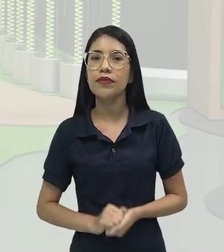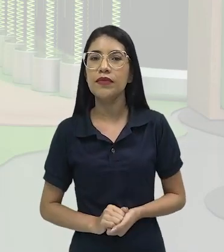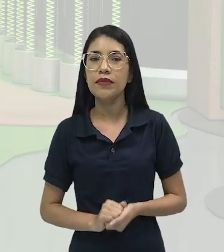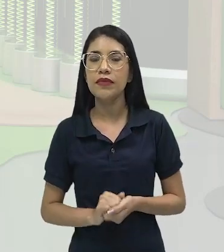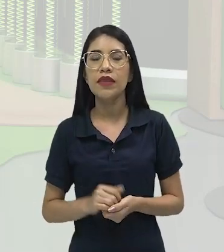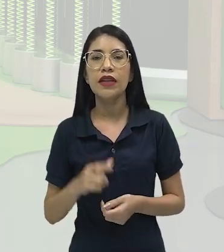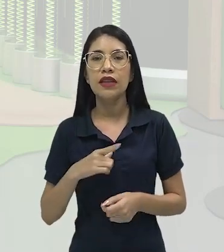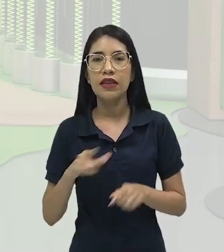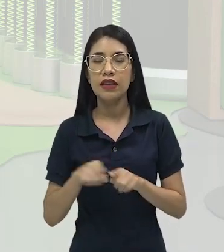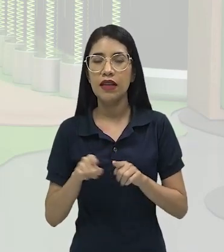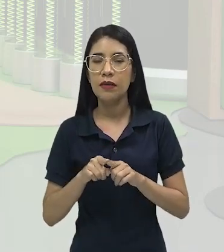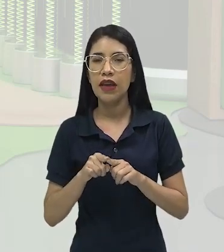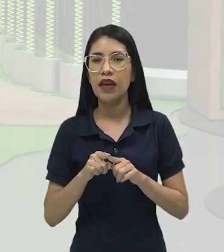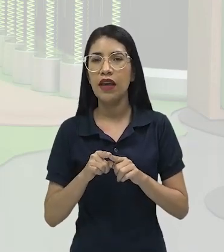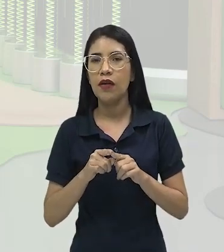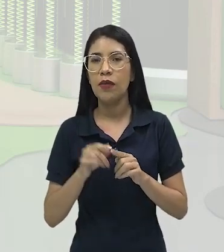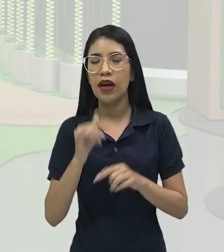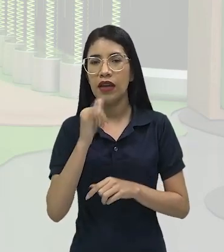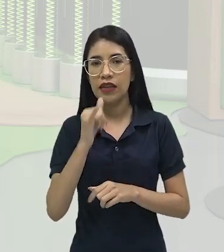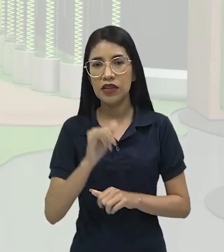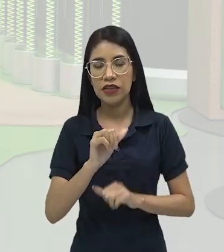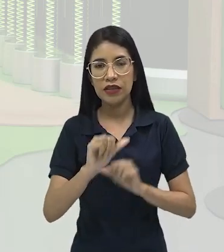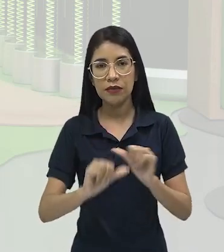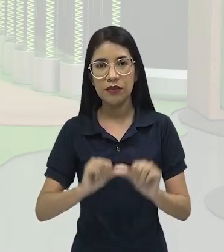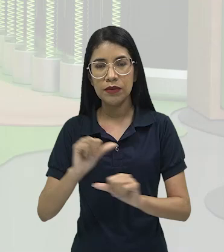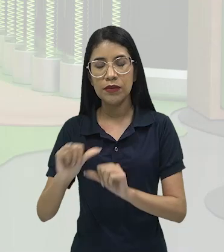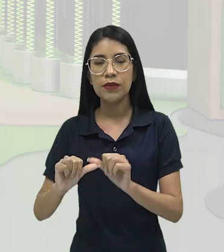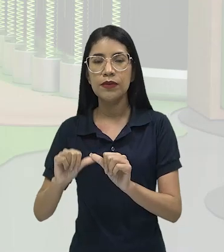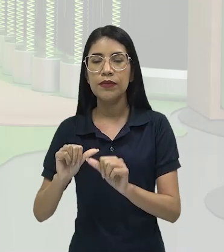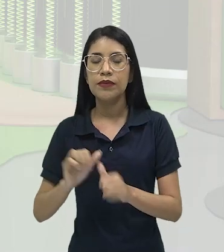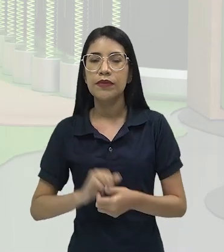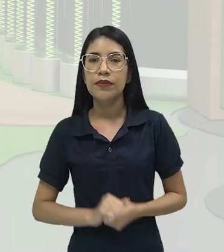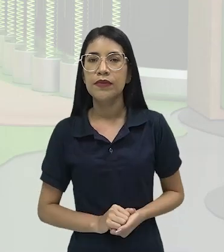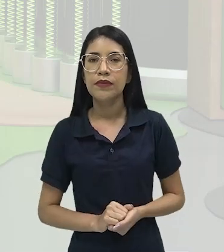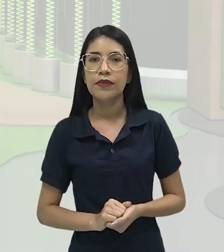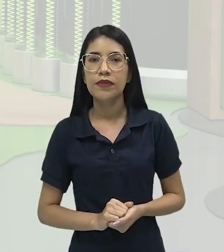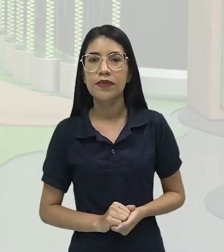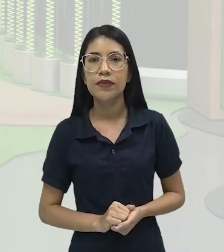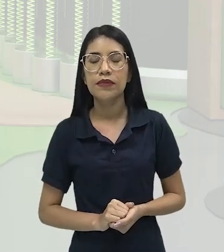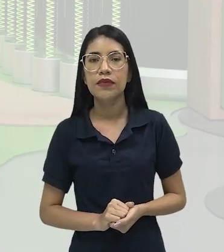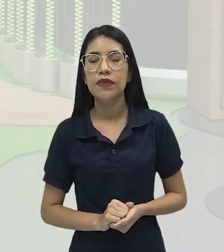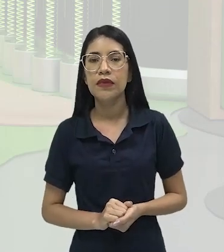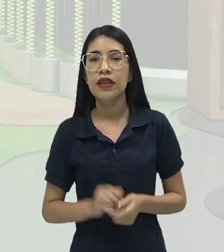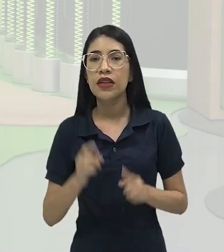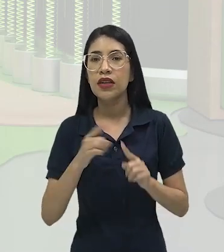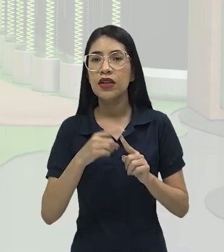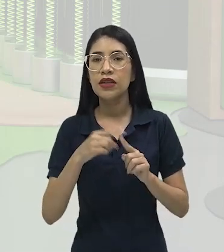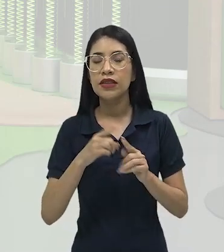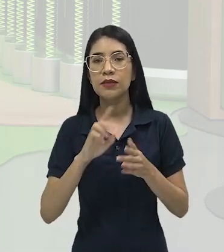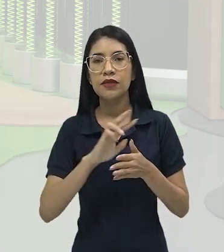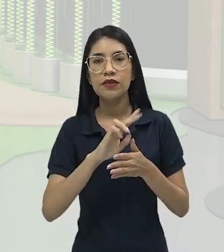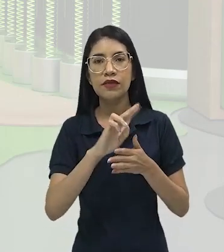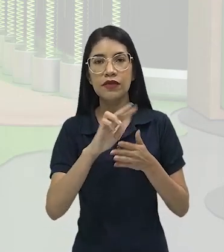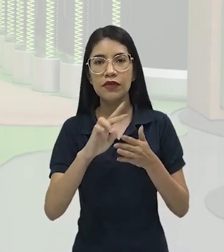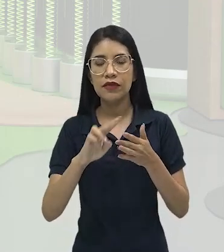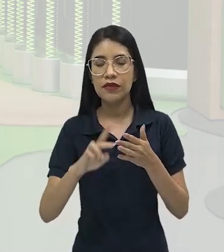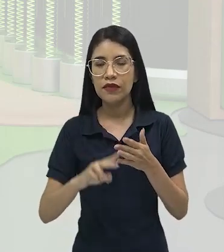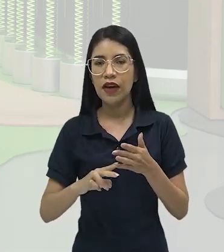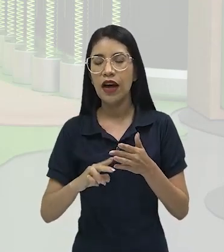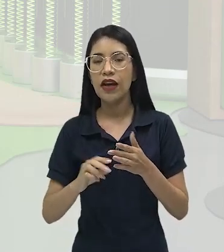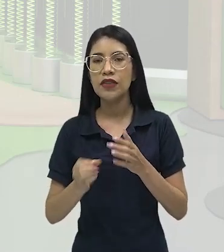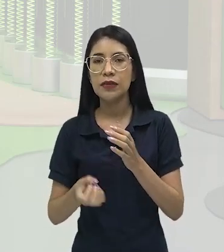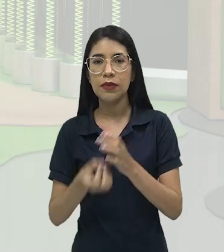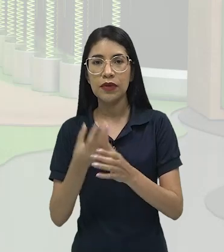essa energia mecânica sendo transformada em energia elétrica, São os tipos de usinas